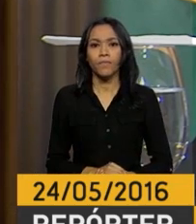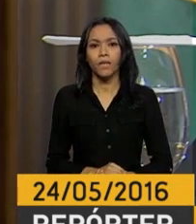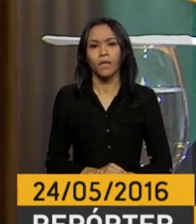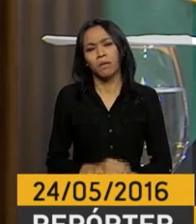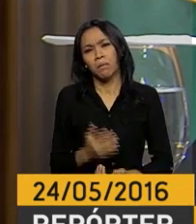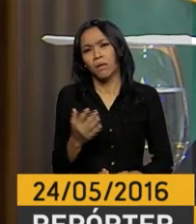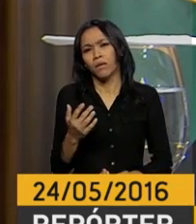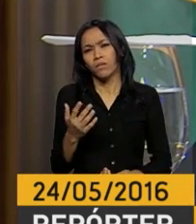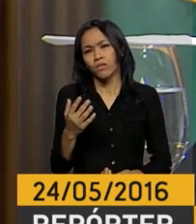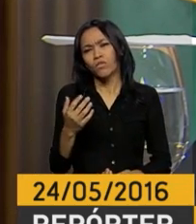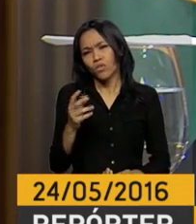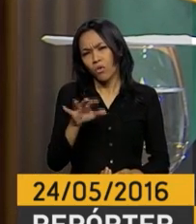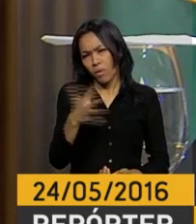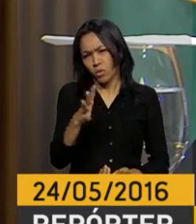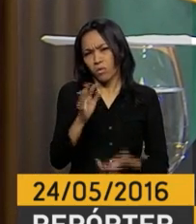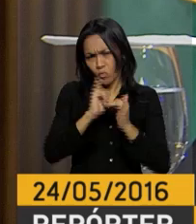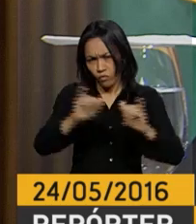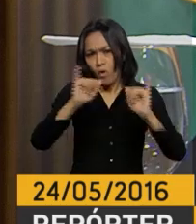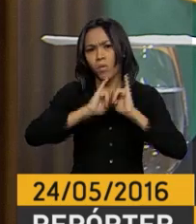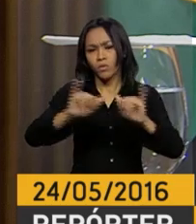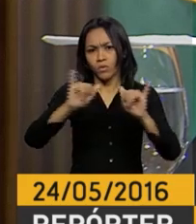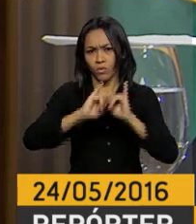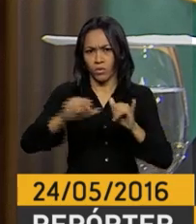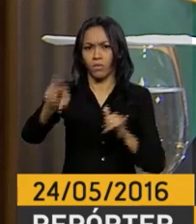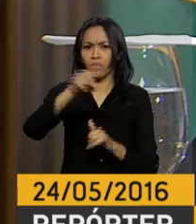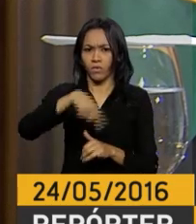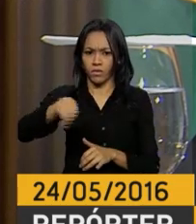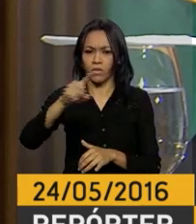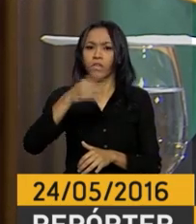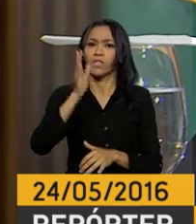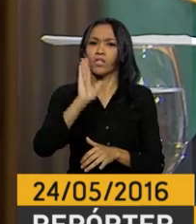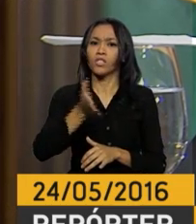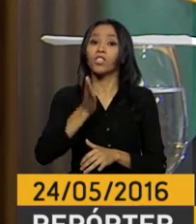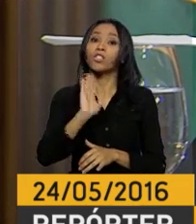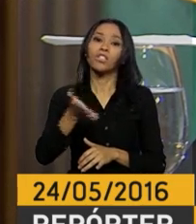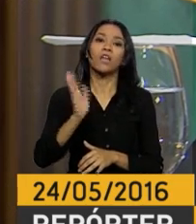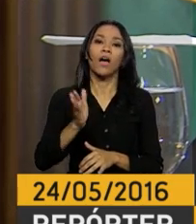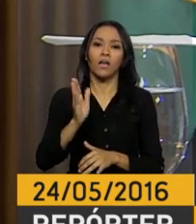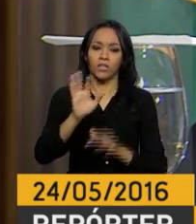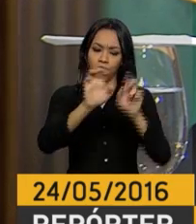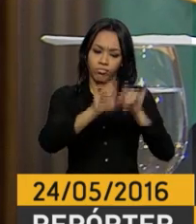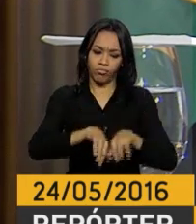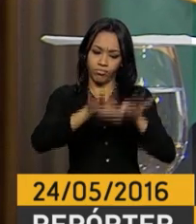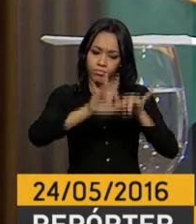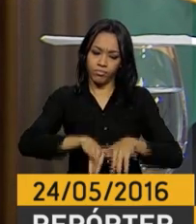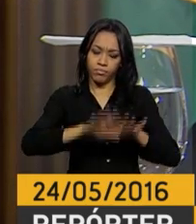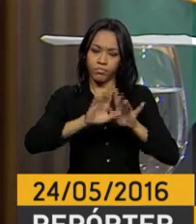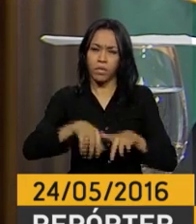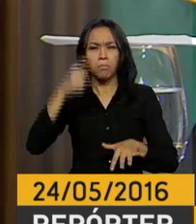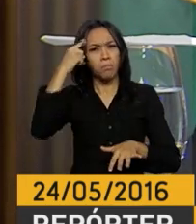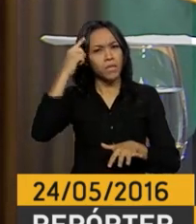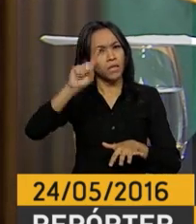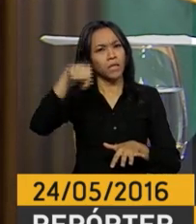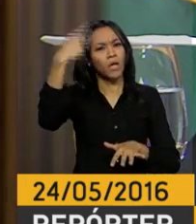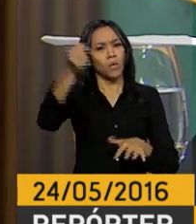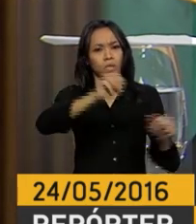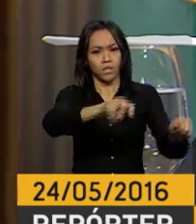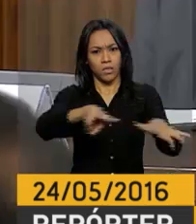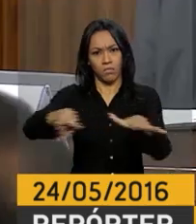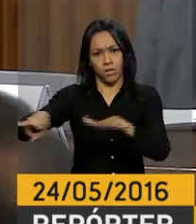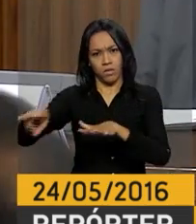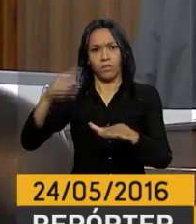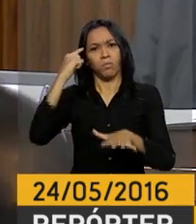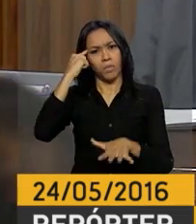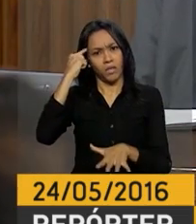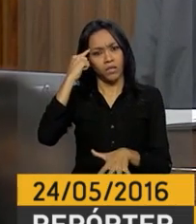mais ou menos, só para dar alguns dados, porque isso está sendo já redigido, penso que até a semana que vem, mais tardar,